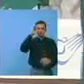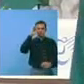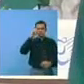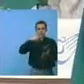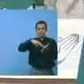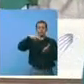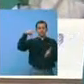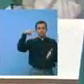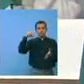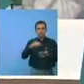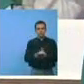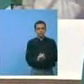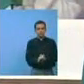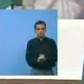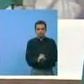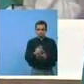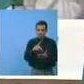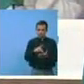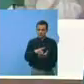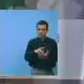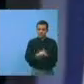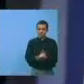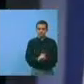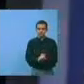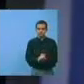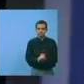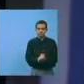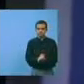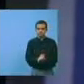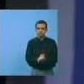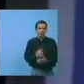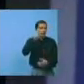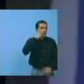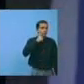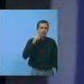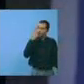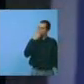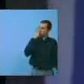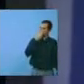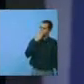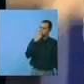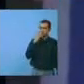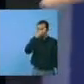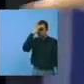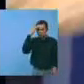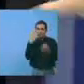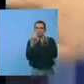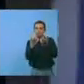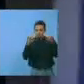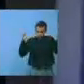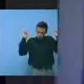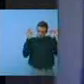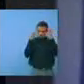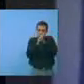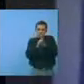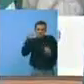Aquela mulher que veio para morrer, aquela pecadora pública, que veio para ser apedrejada, porque a igreja já tinha reunido a igreja